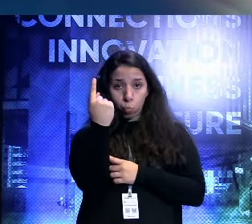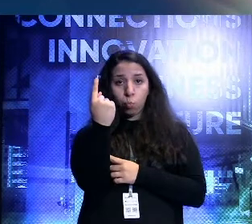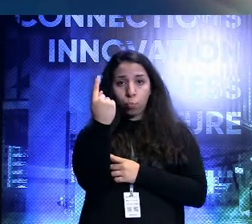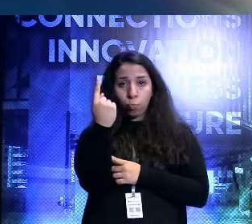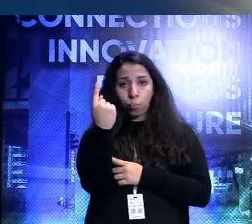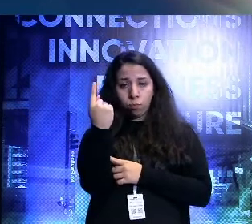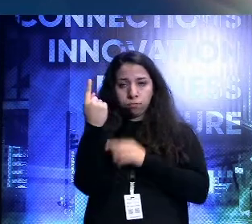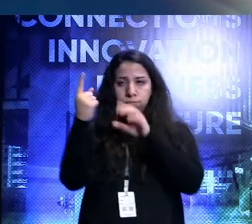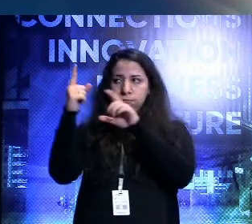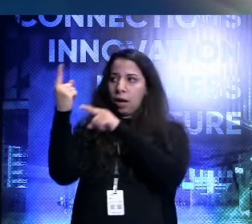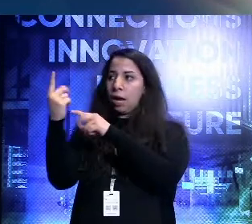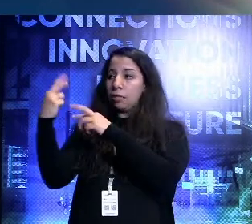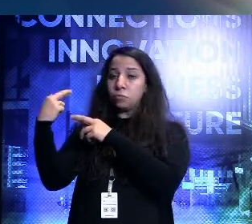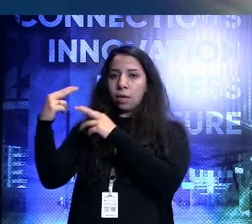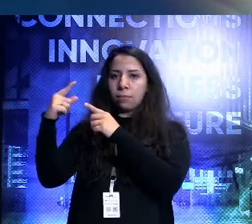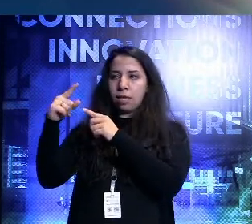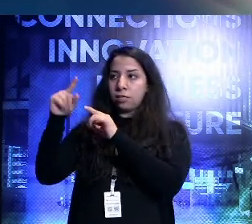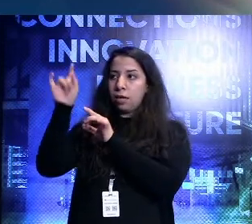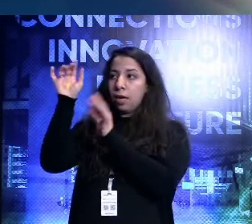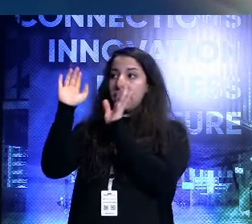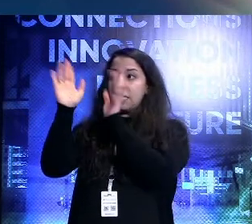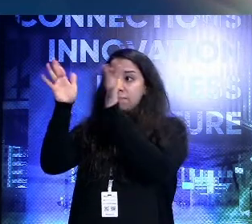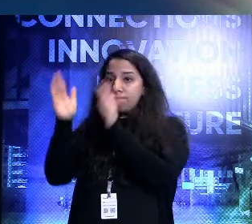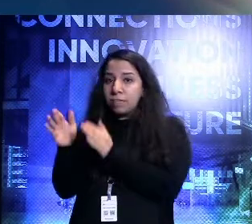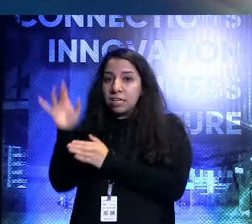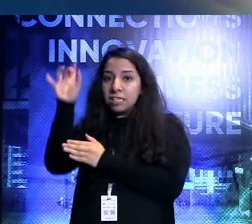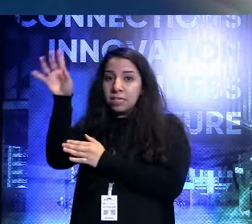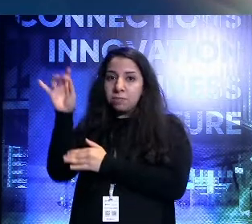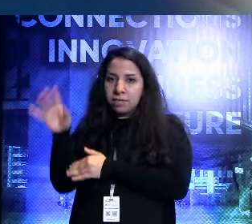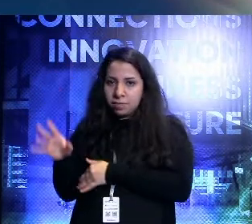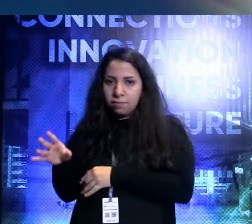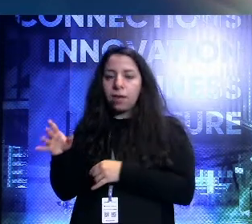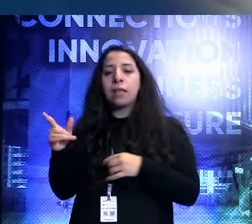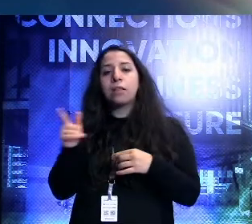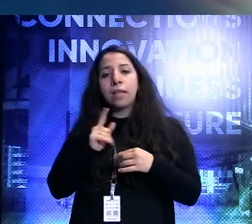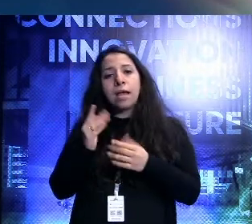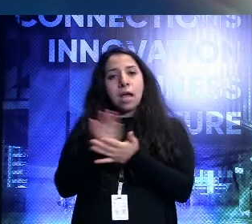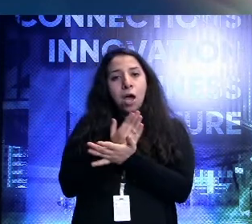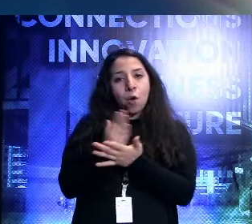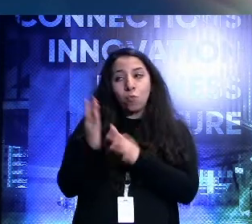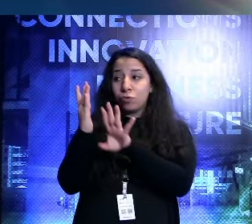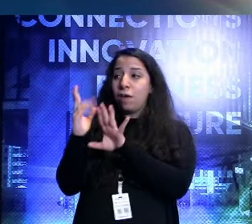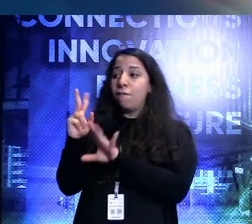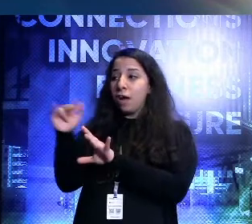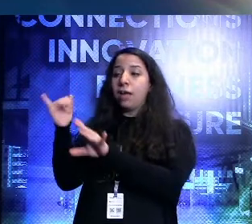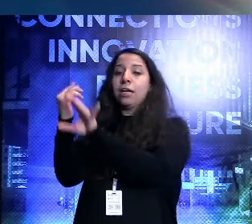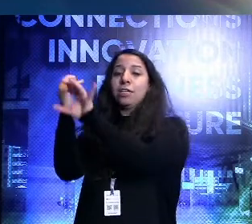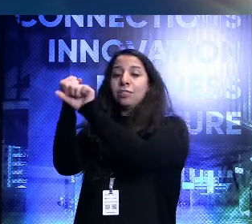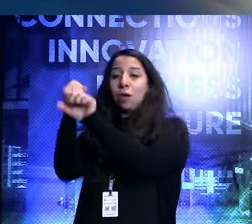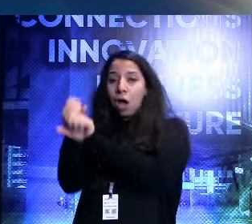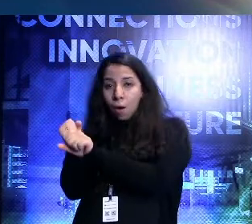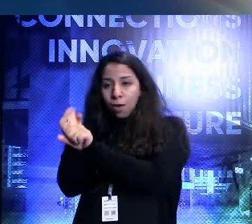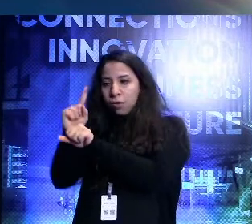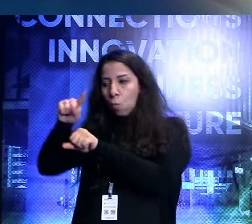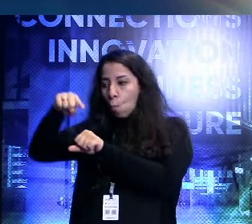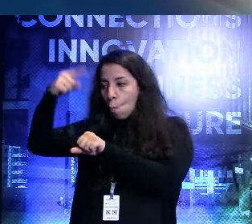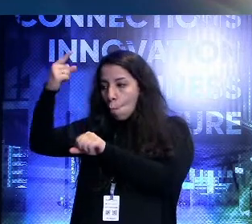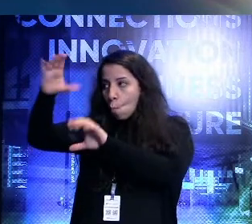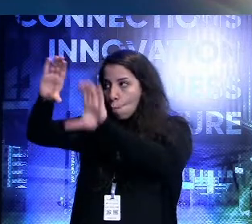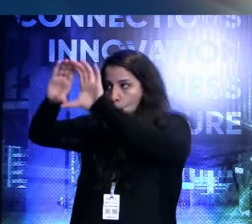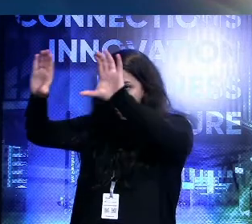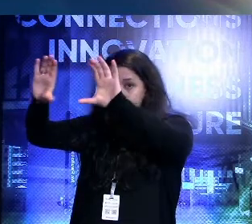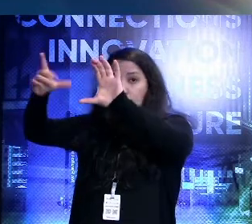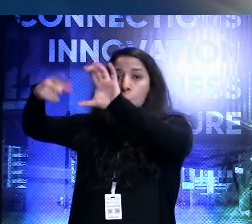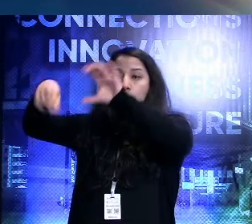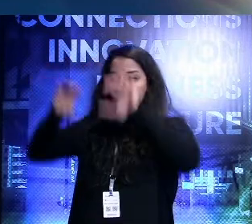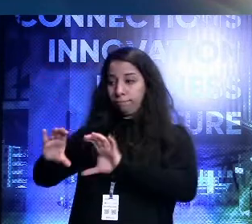com responsabilidades específicas. Então, eu tenho uma classe que ela vai cuidar de fazer os cálculos, vai manipular dados, eu tenho uma outra classe que vai manipular